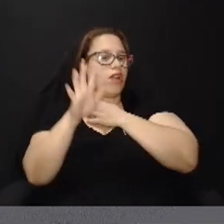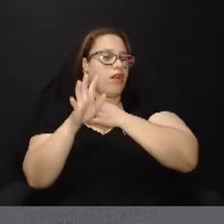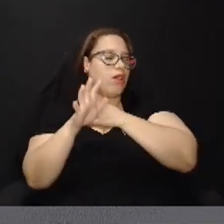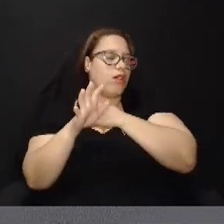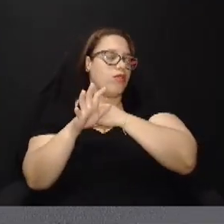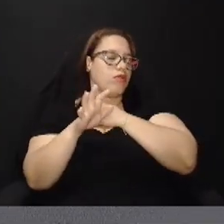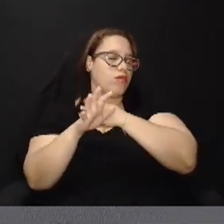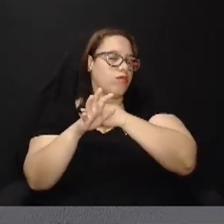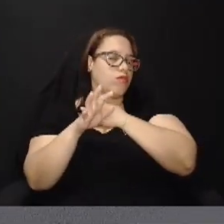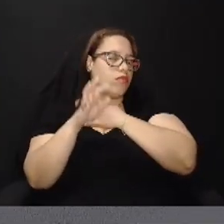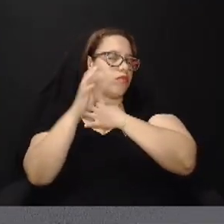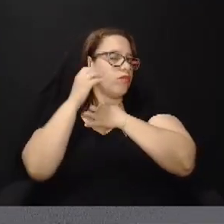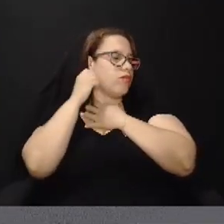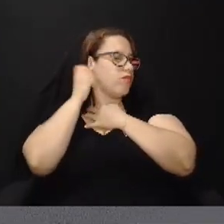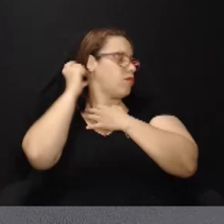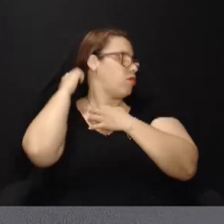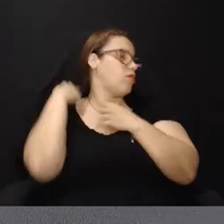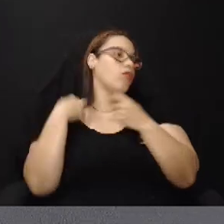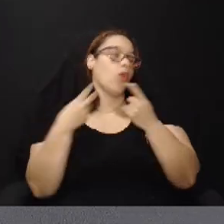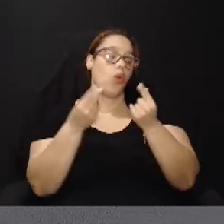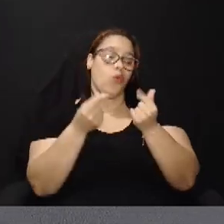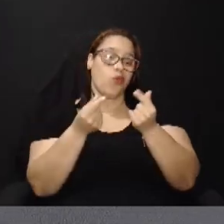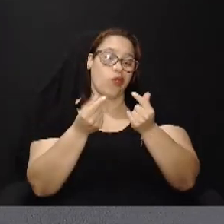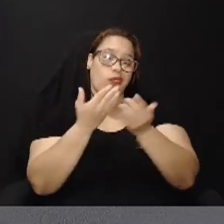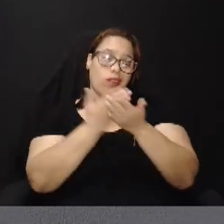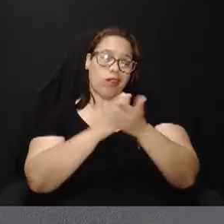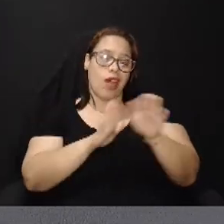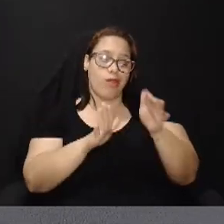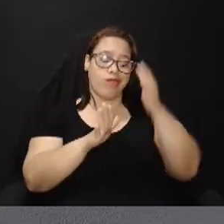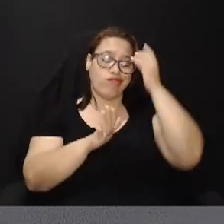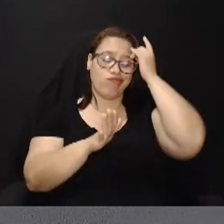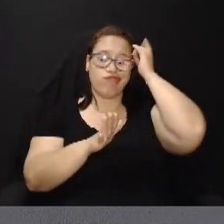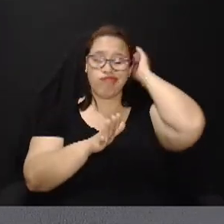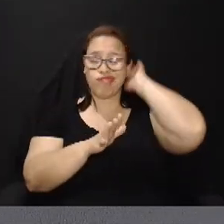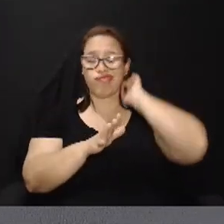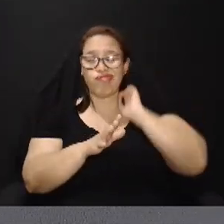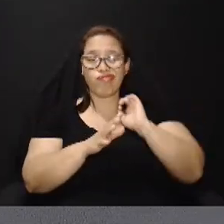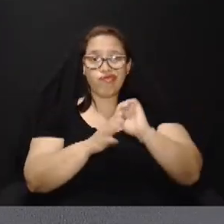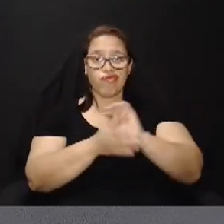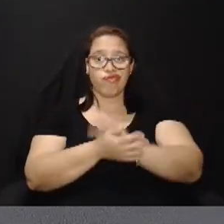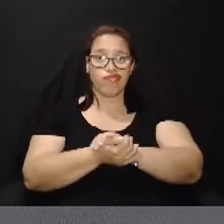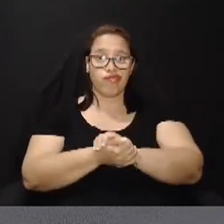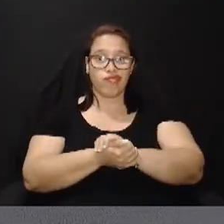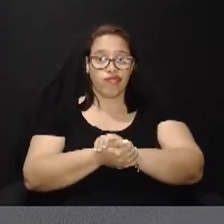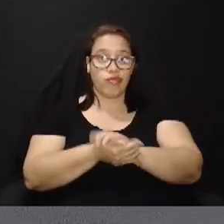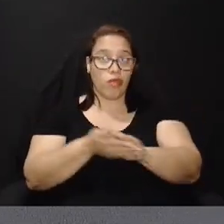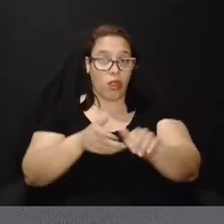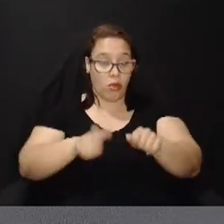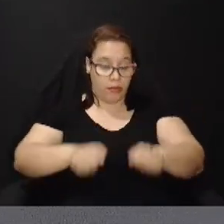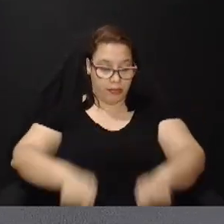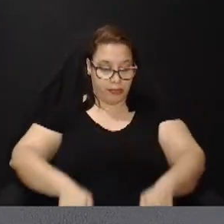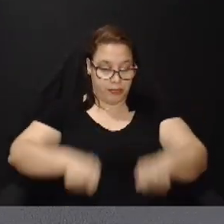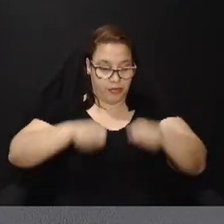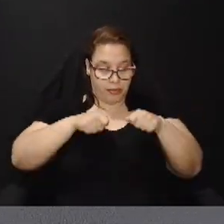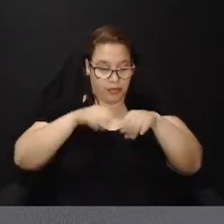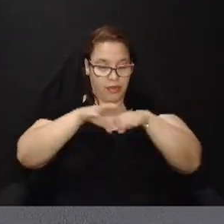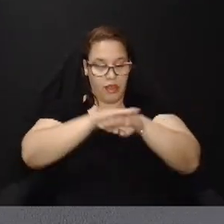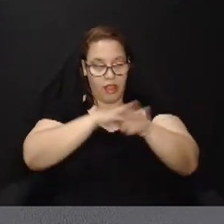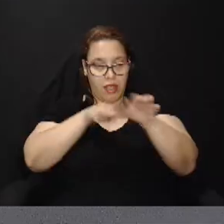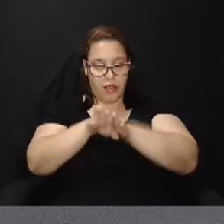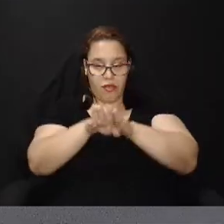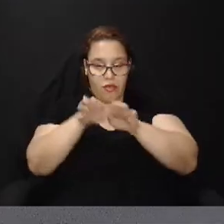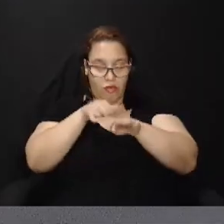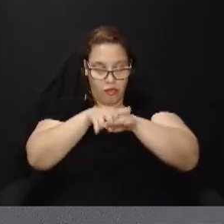e os recursos são finitos. Então, na verdade, é aquela questão do cobertor curto, né? Você puxa um pouquinho para cima, descobre o pé. Você puxa para baixo,